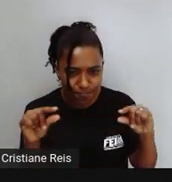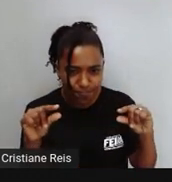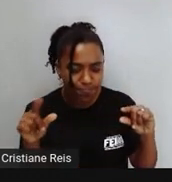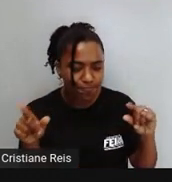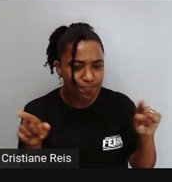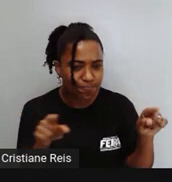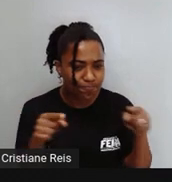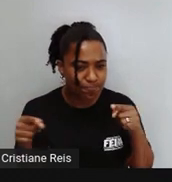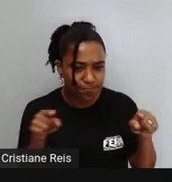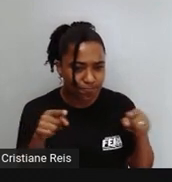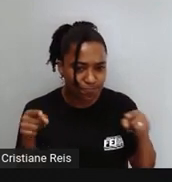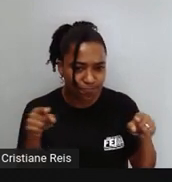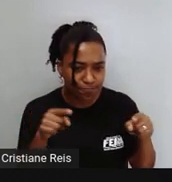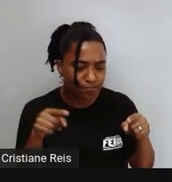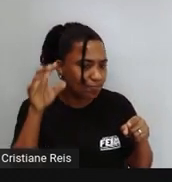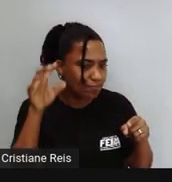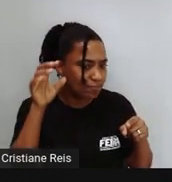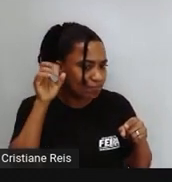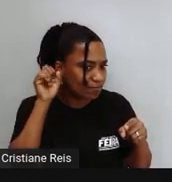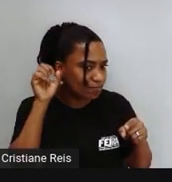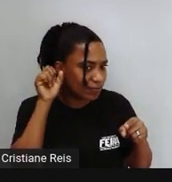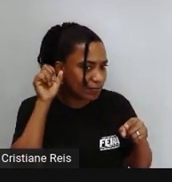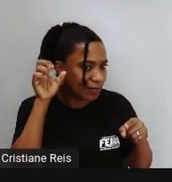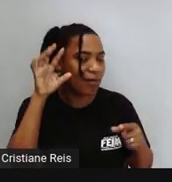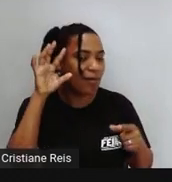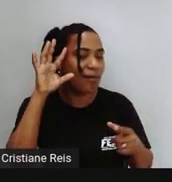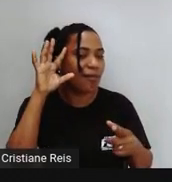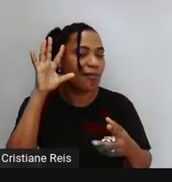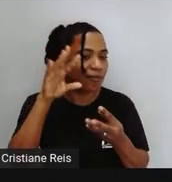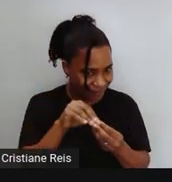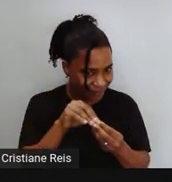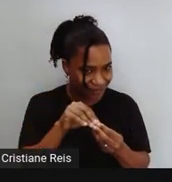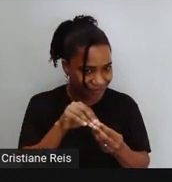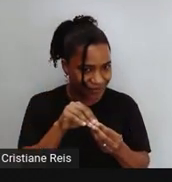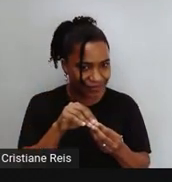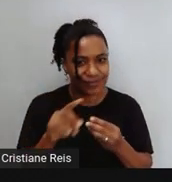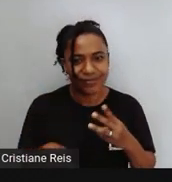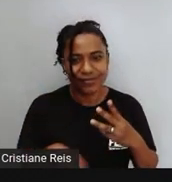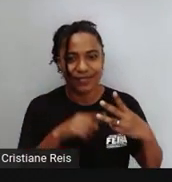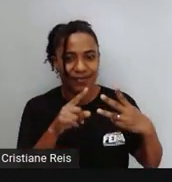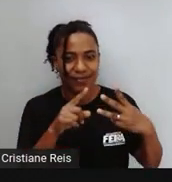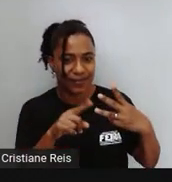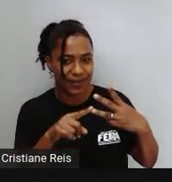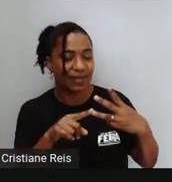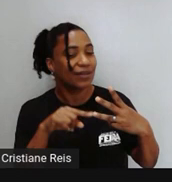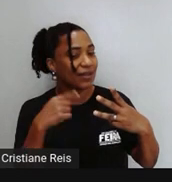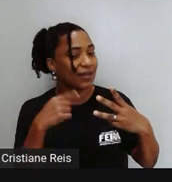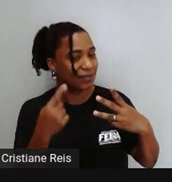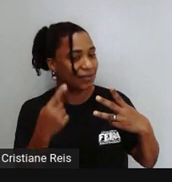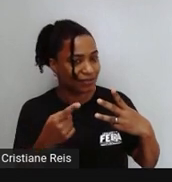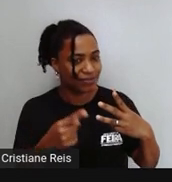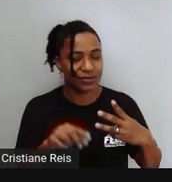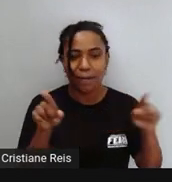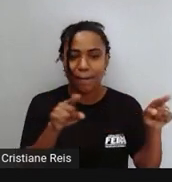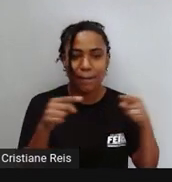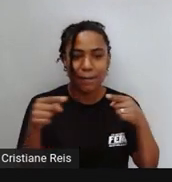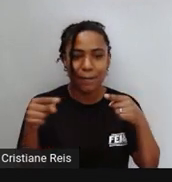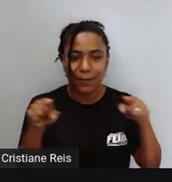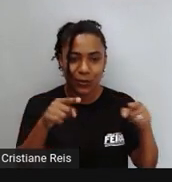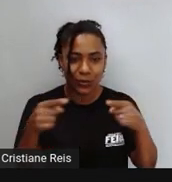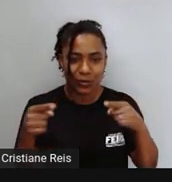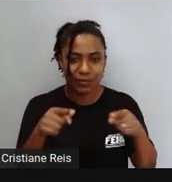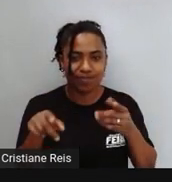buscando entender a mensagem que a letra quer expressar. Terceiro, traduza os trechos da música que você